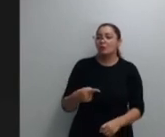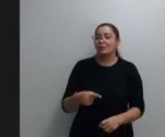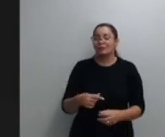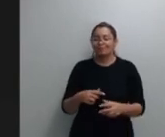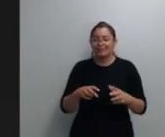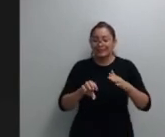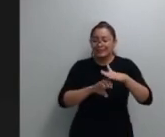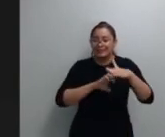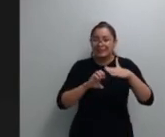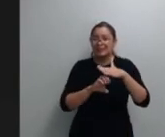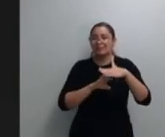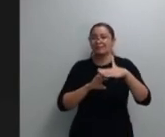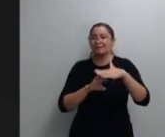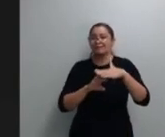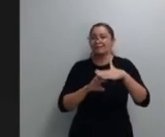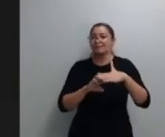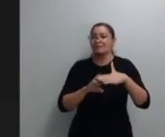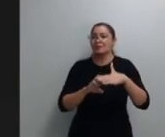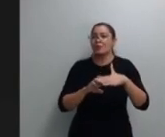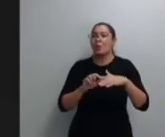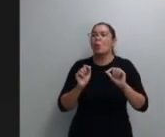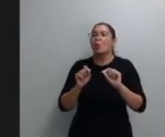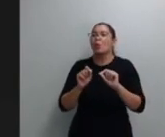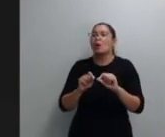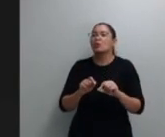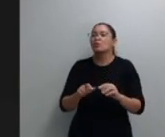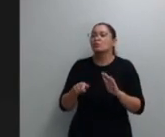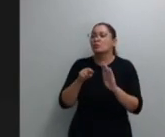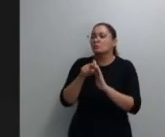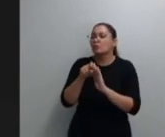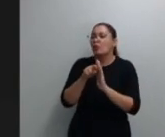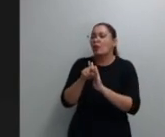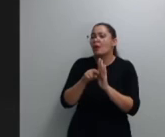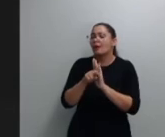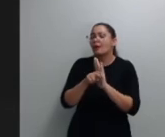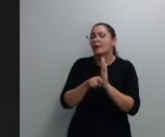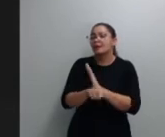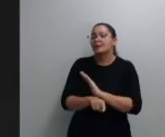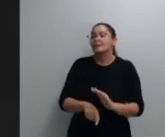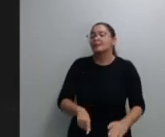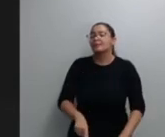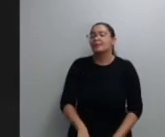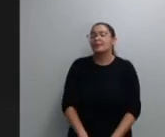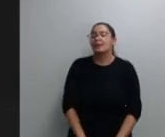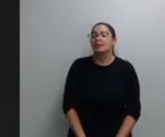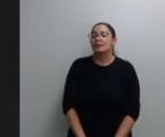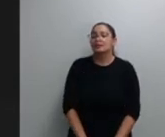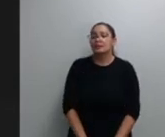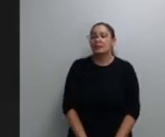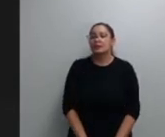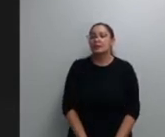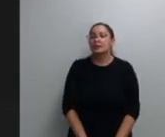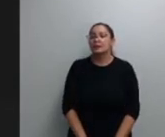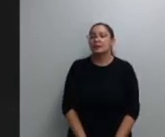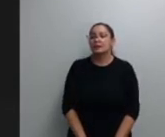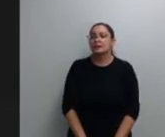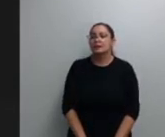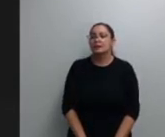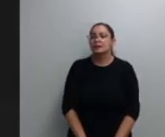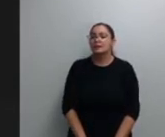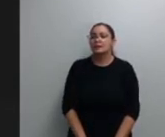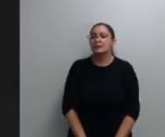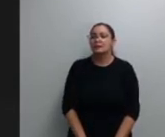relevante de bens e serviços o caso sob análise situa-se pois no âmbito da regulação estrutural do poder